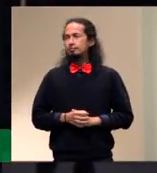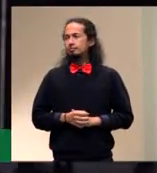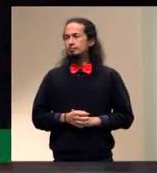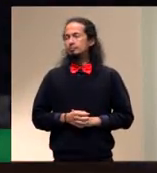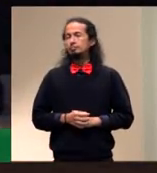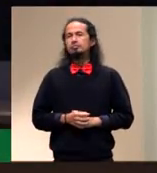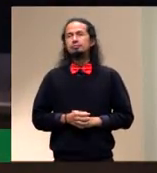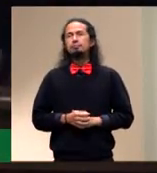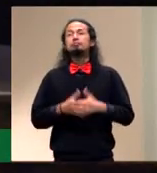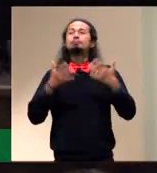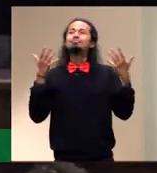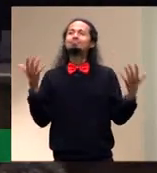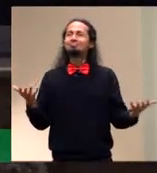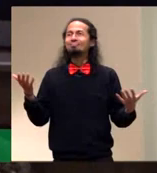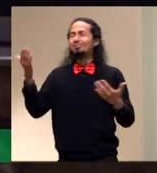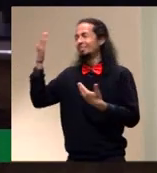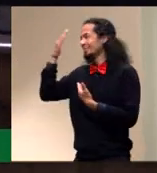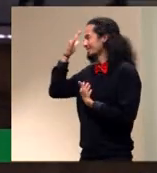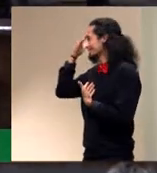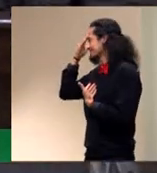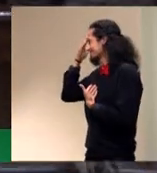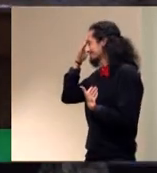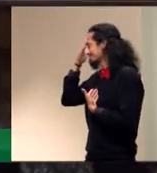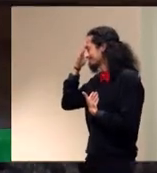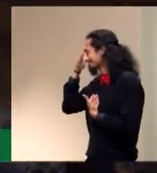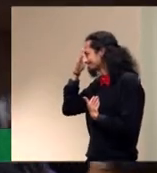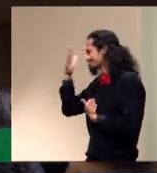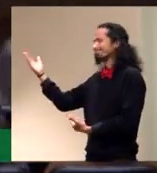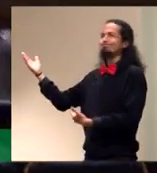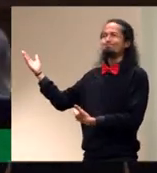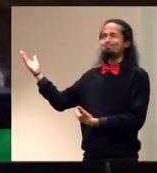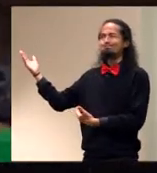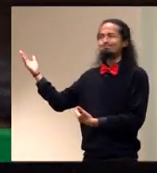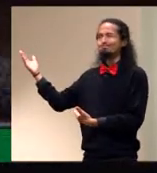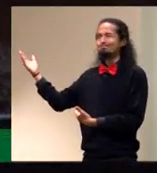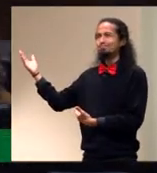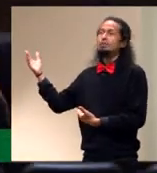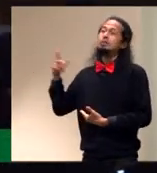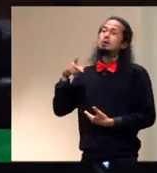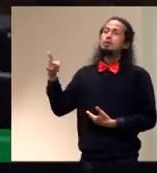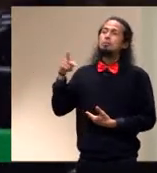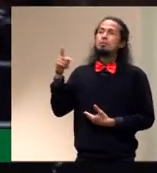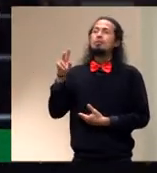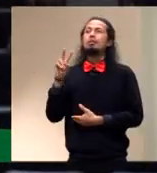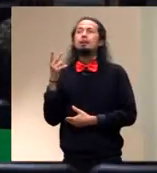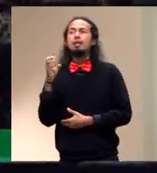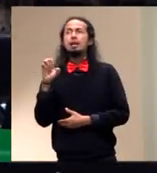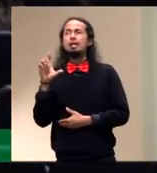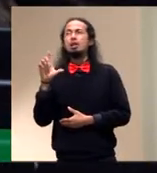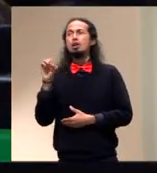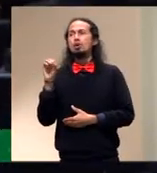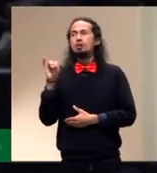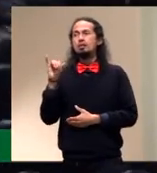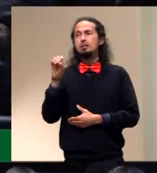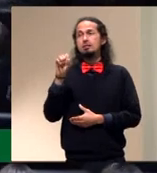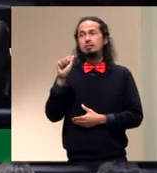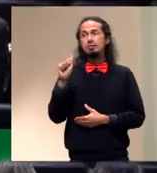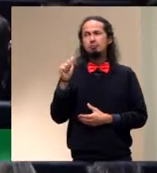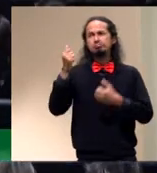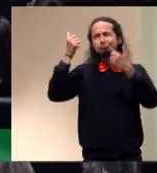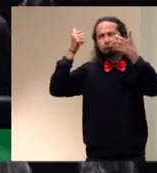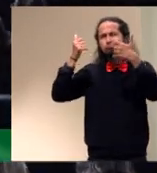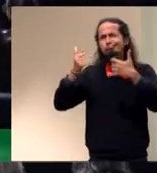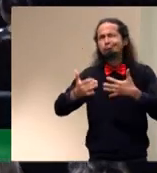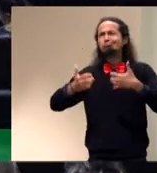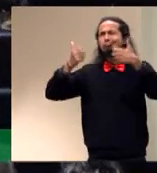Então, nós agradecemos imensamente a presença da professora Heloísa, pela explanação. Acho